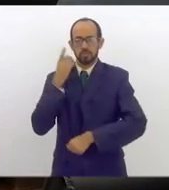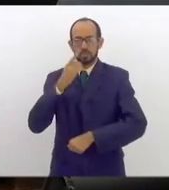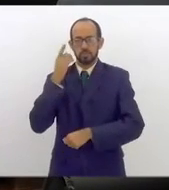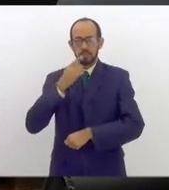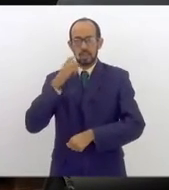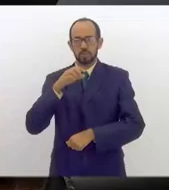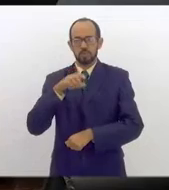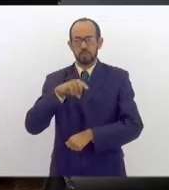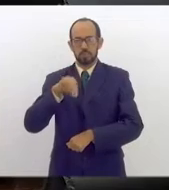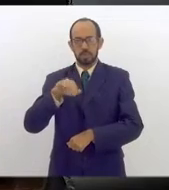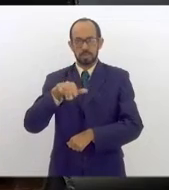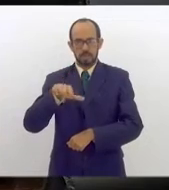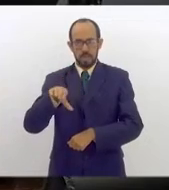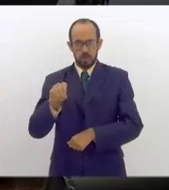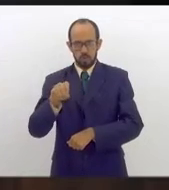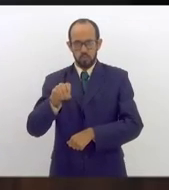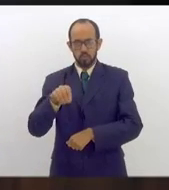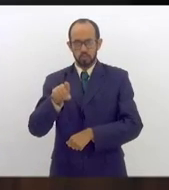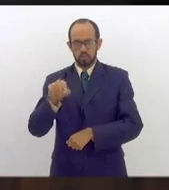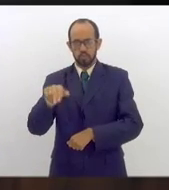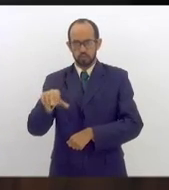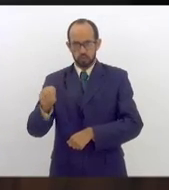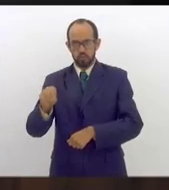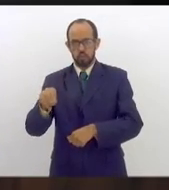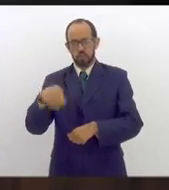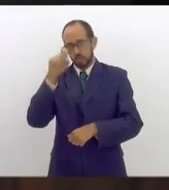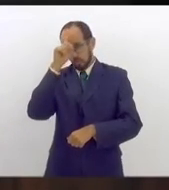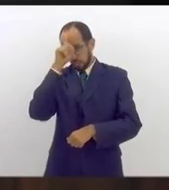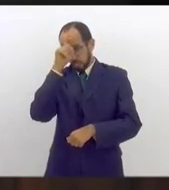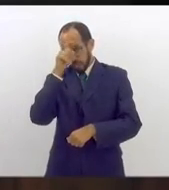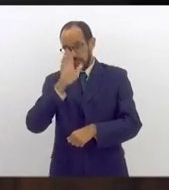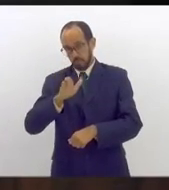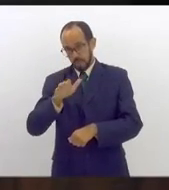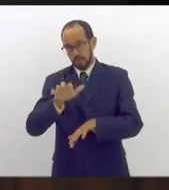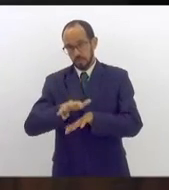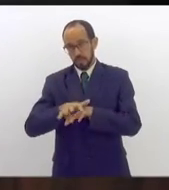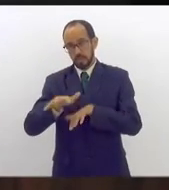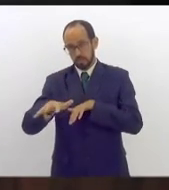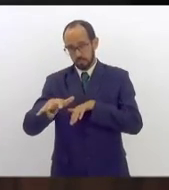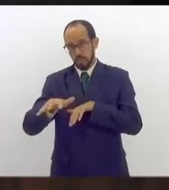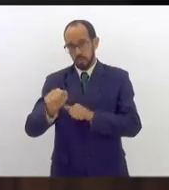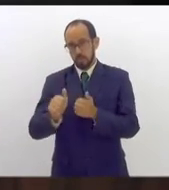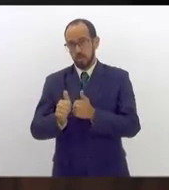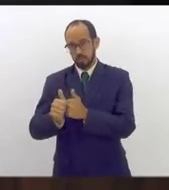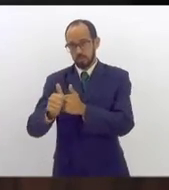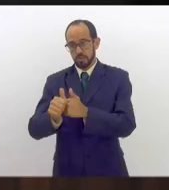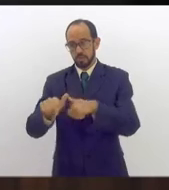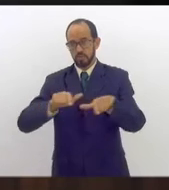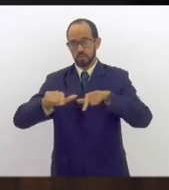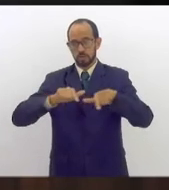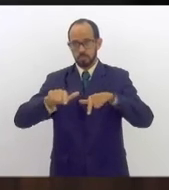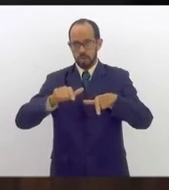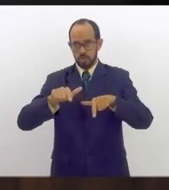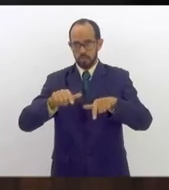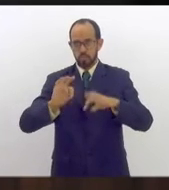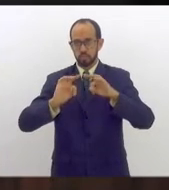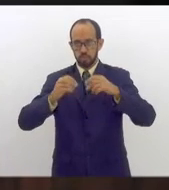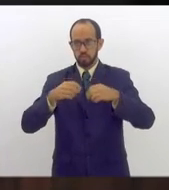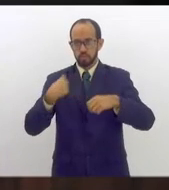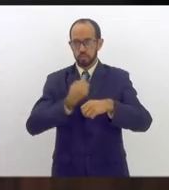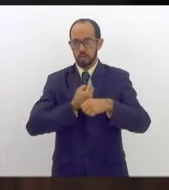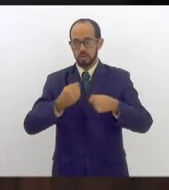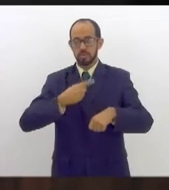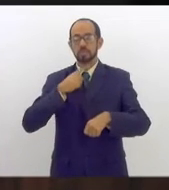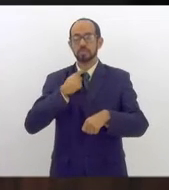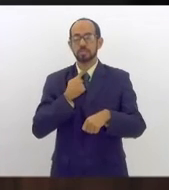Marcelo Dino, que está no hospital, mas está acompanhando aqui a sessão. Todos nós desejamos breve